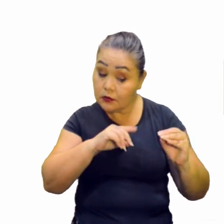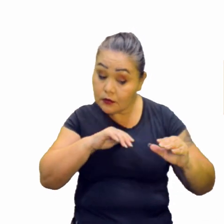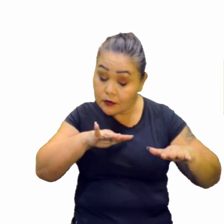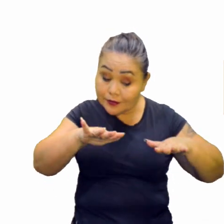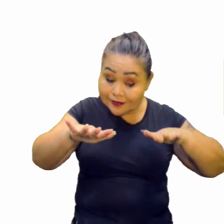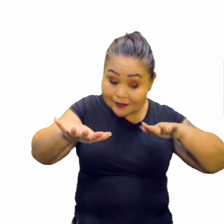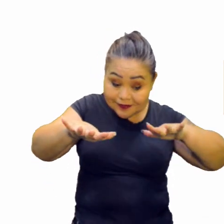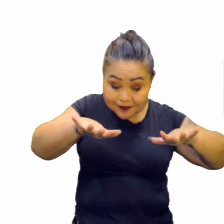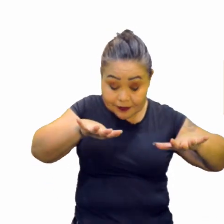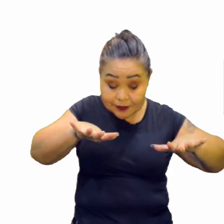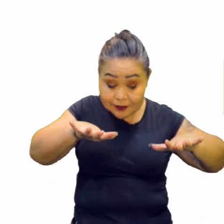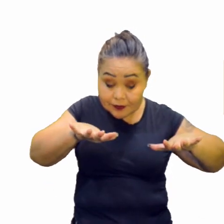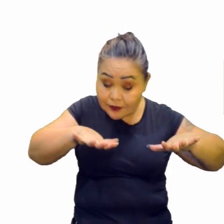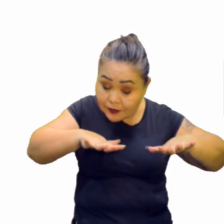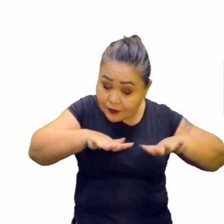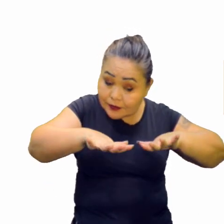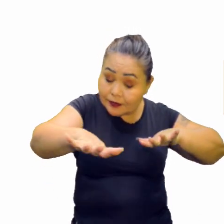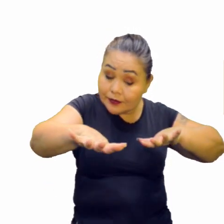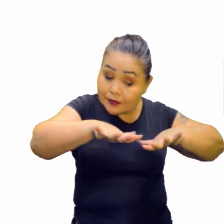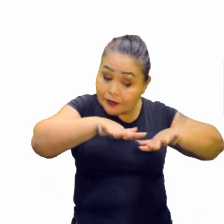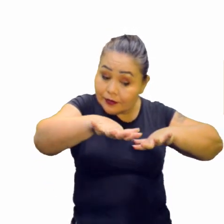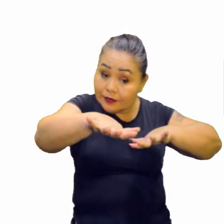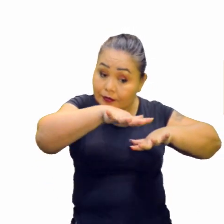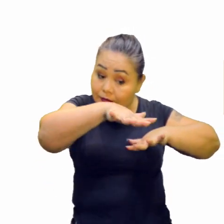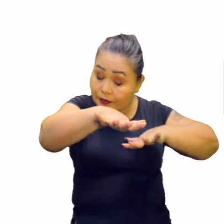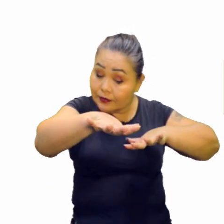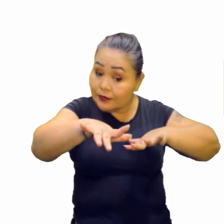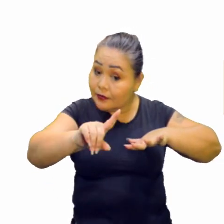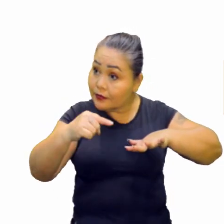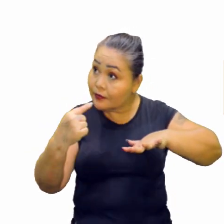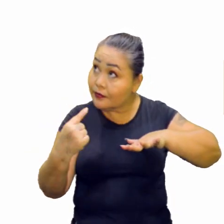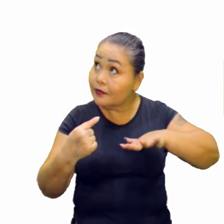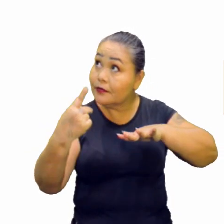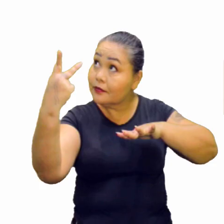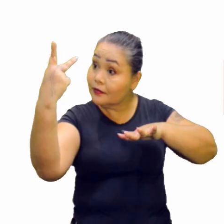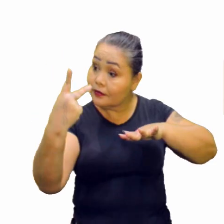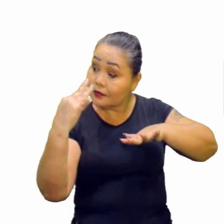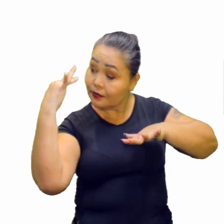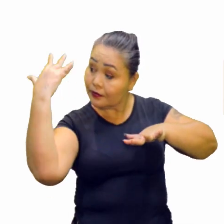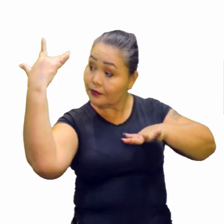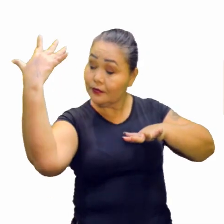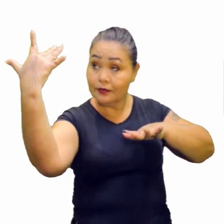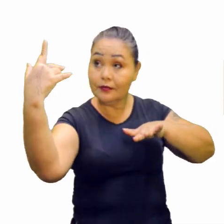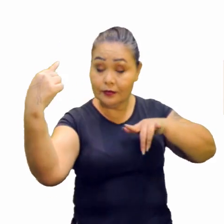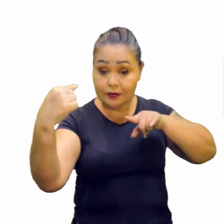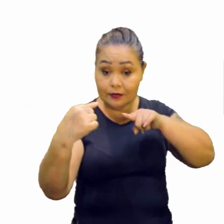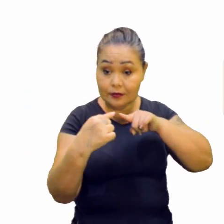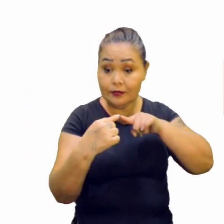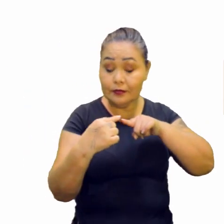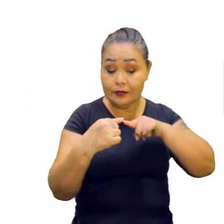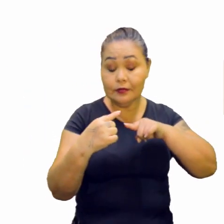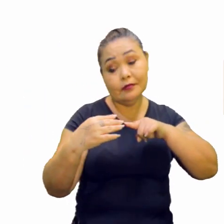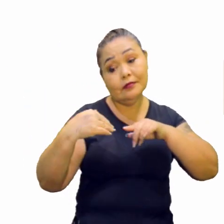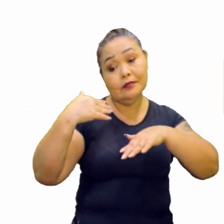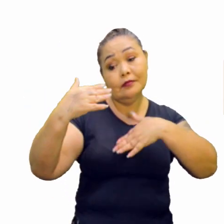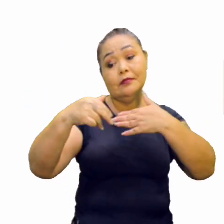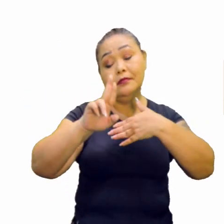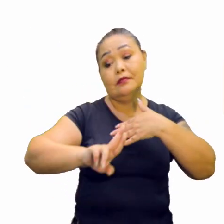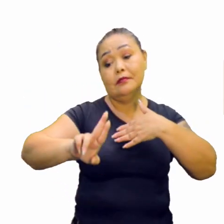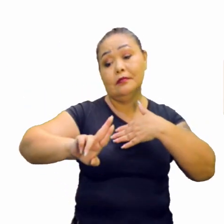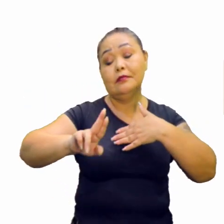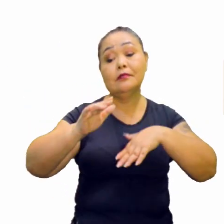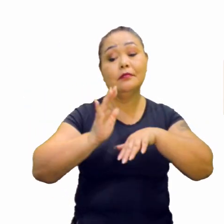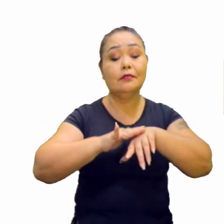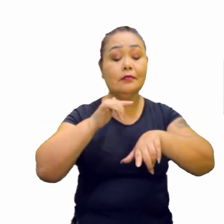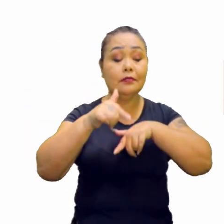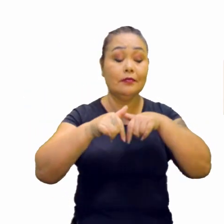se coincidam, para que você não tenha um elevado processo da utilização da mão de obra em